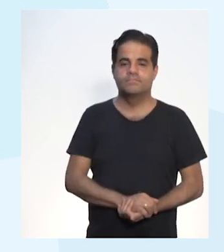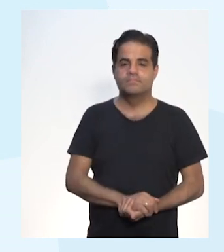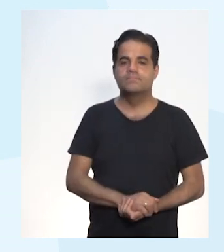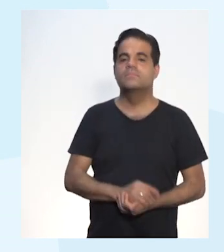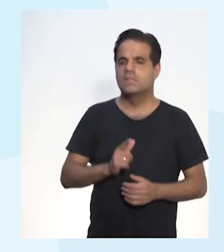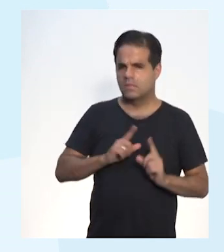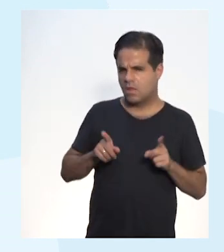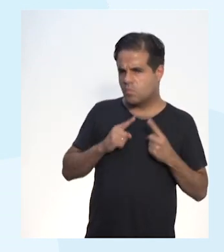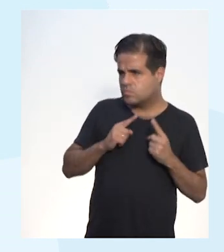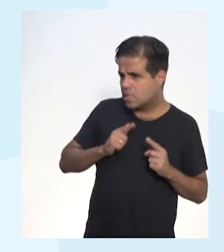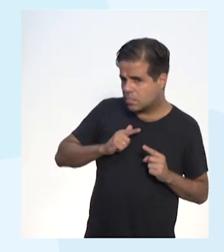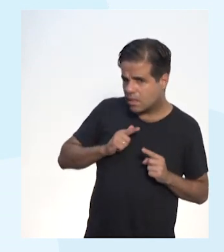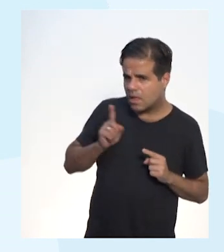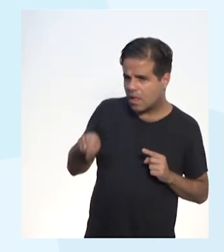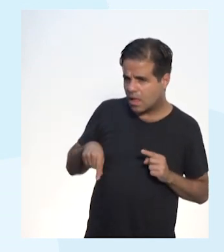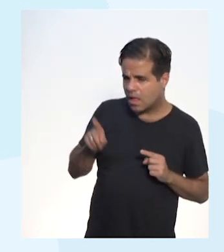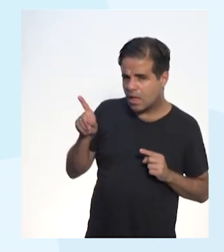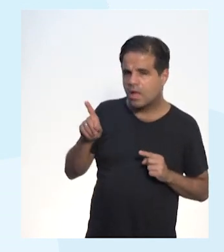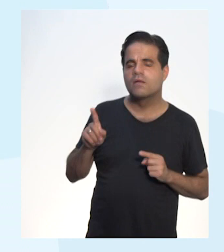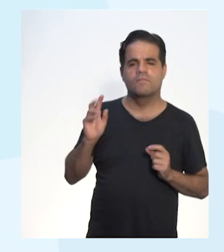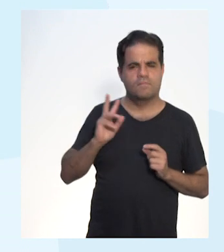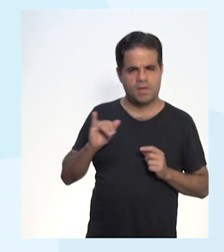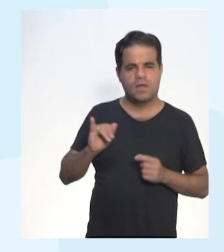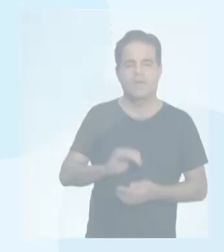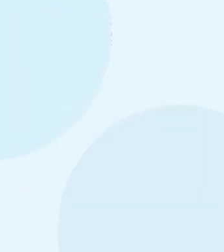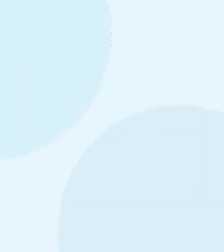E vai ter uma musiquinha para eles enquanto isso, Gil? Vai.